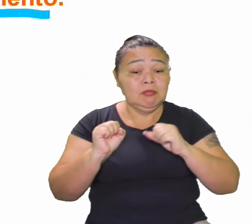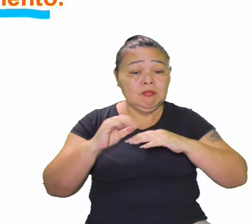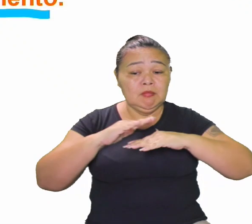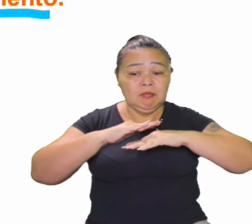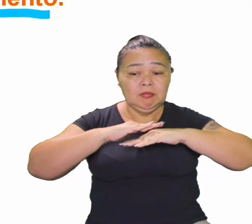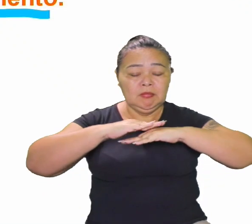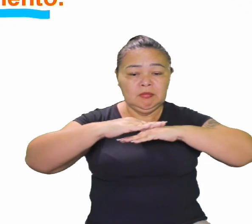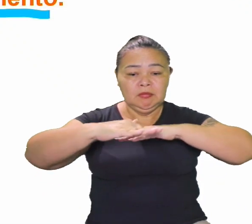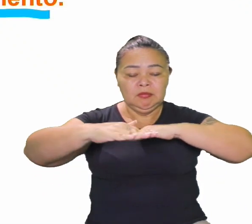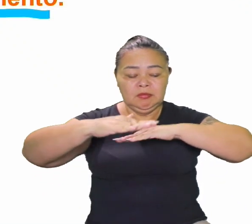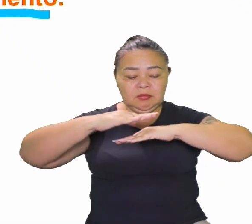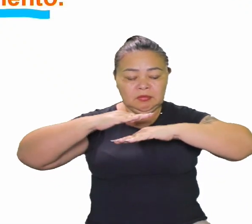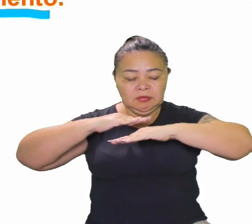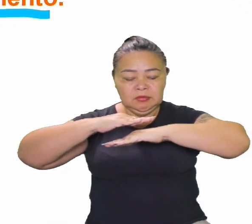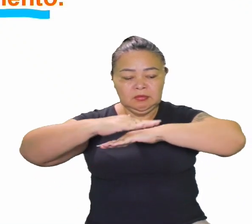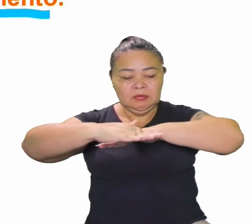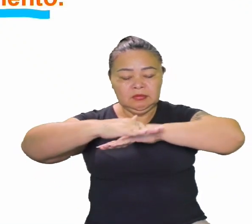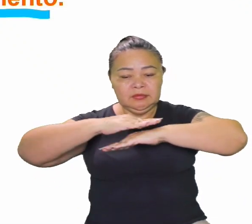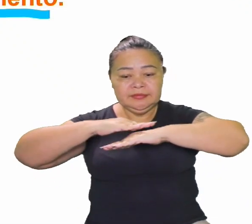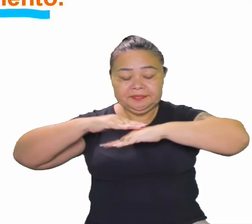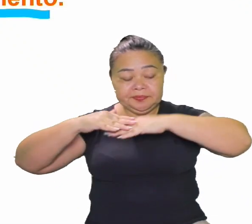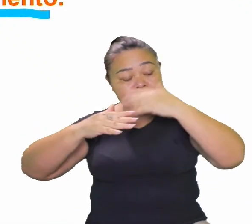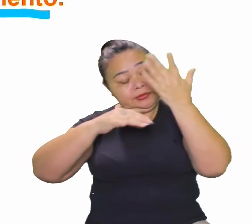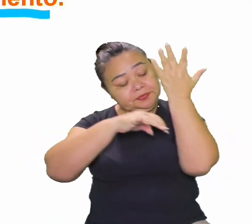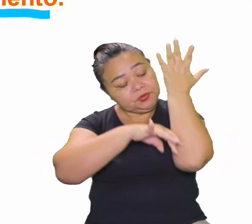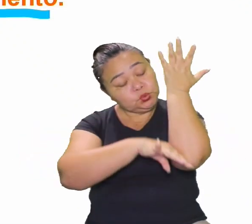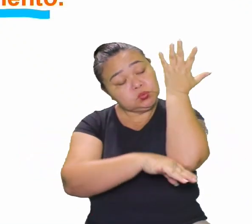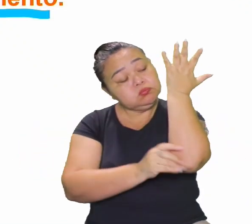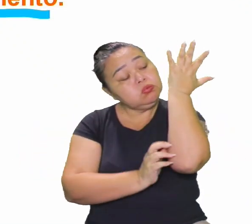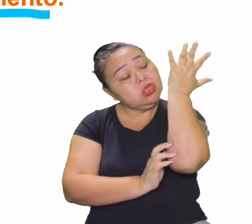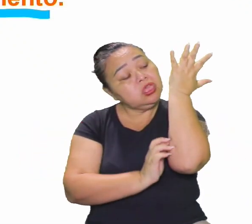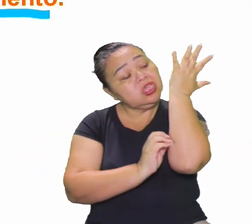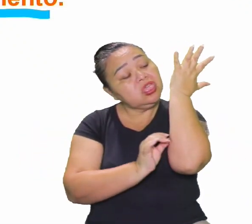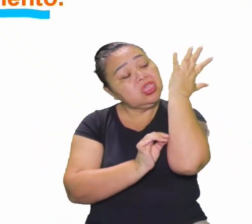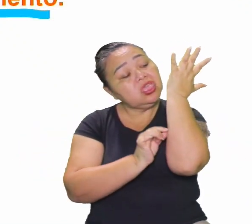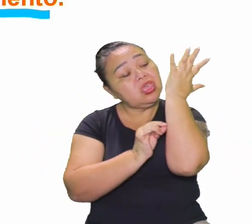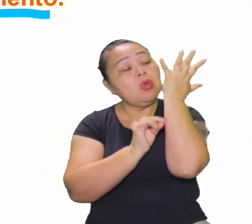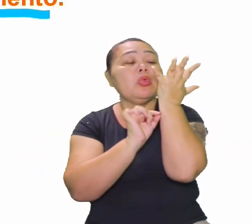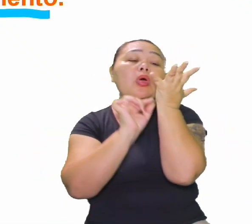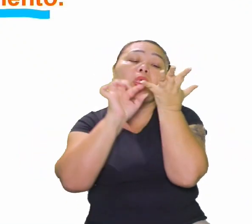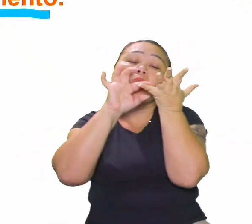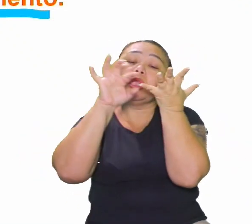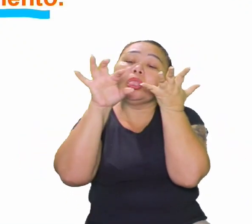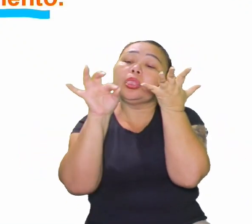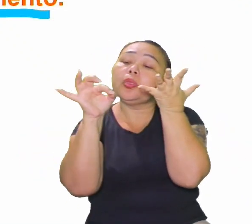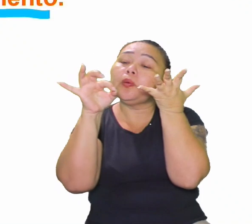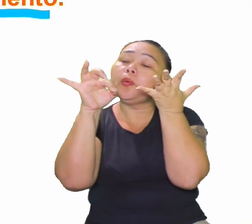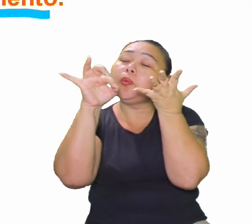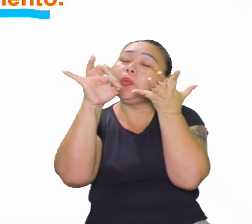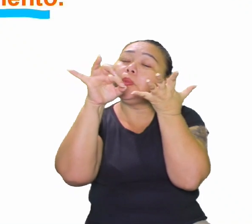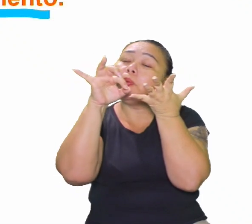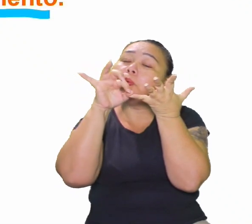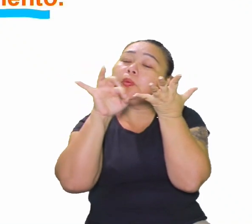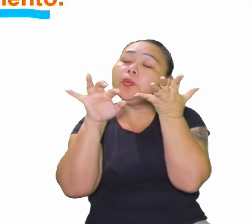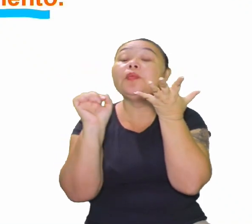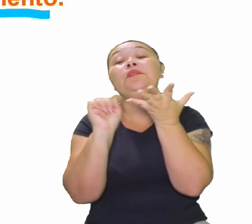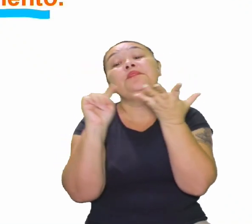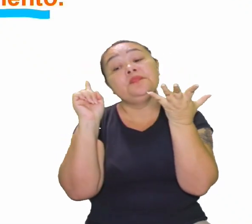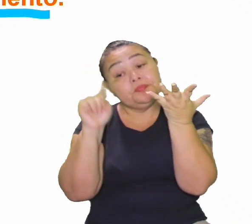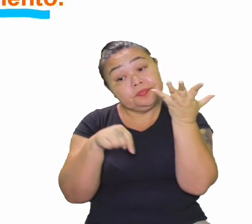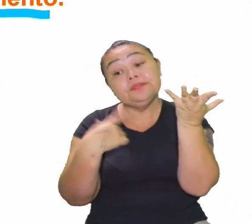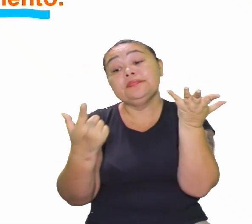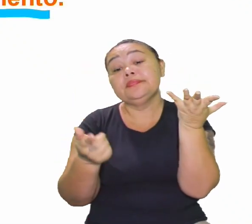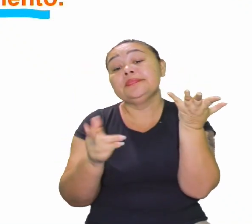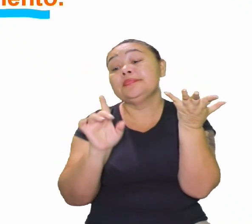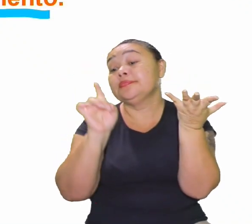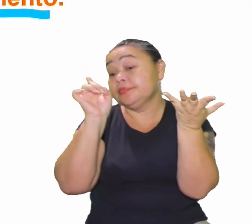atacando, né? Sobre raiz, sobre o caule, sobre as folhas. E a gente sabe que uma das principais partes